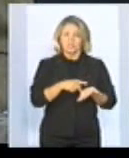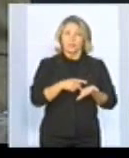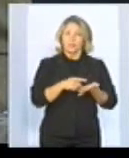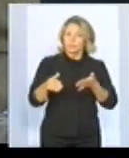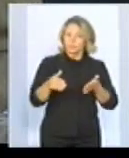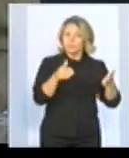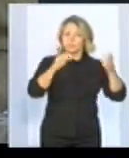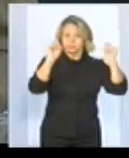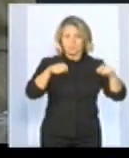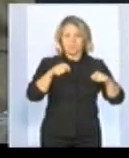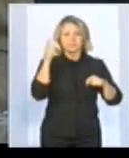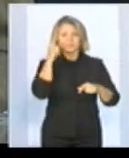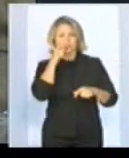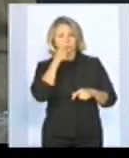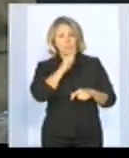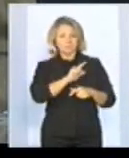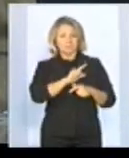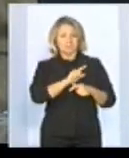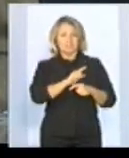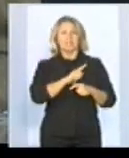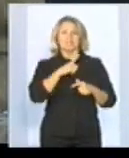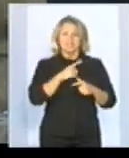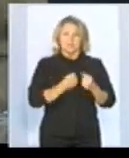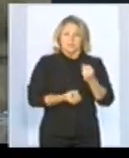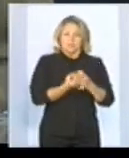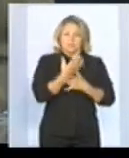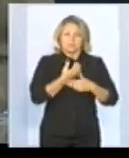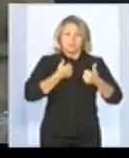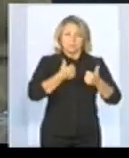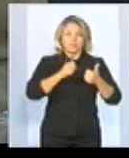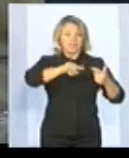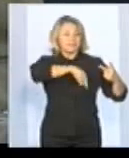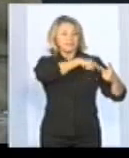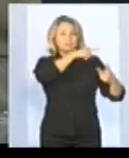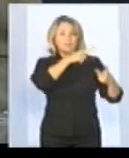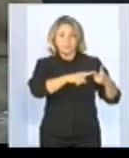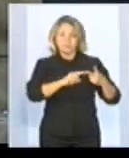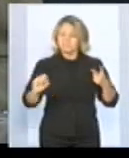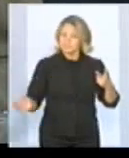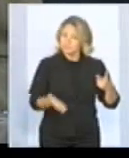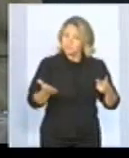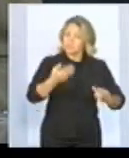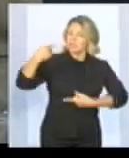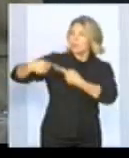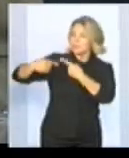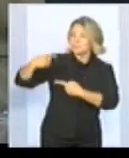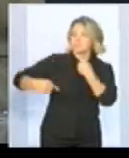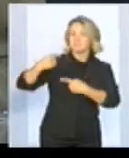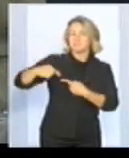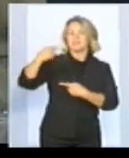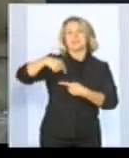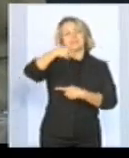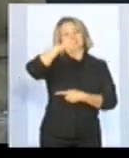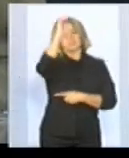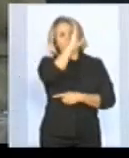garantido a elas um caminho para que elas possam efetivamente escoar a sua produção. Para, num segundo momento, estimular a competição, estimular a produção nacional,